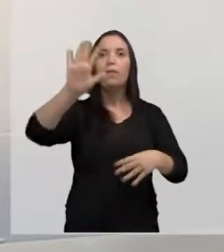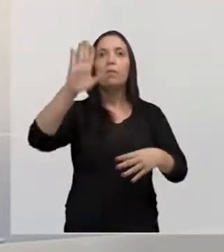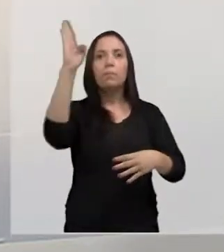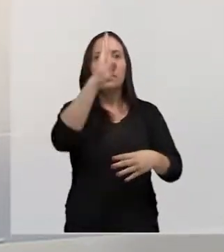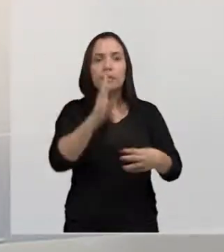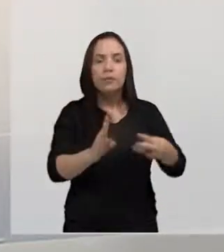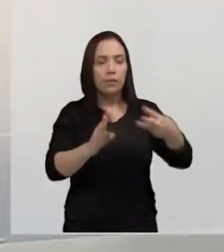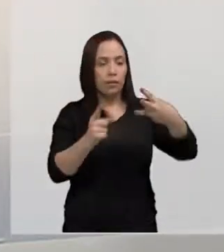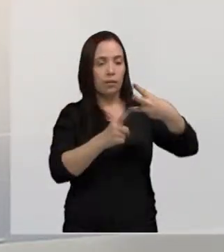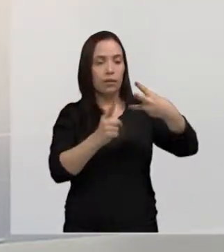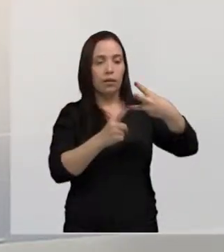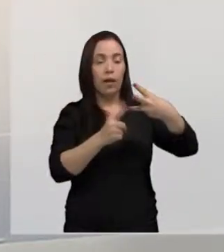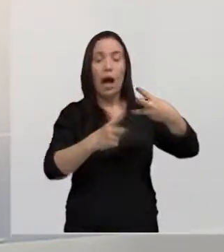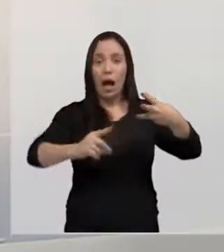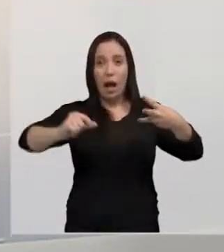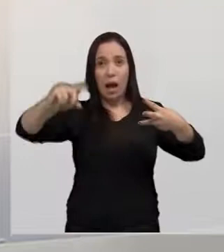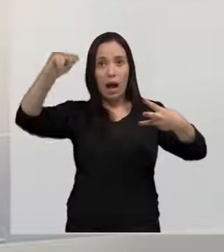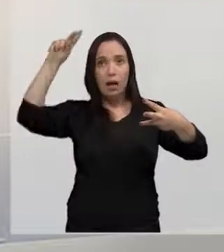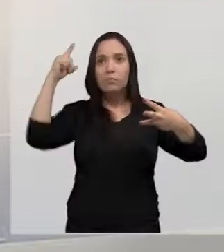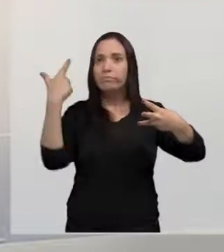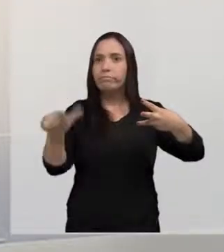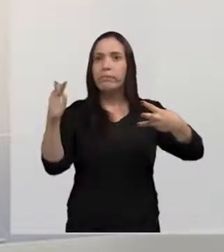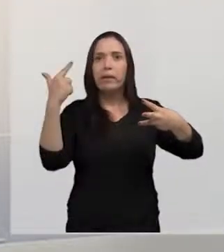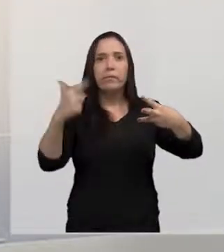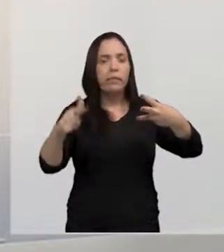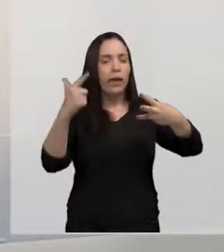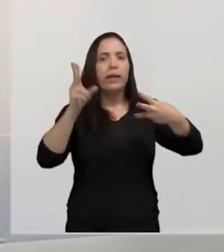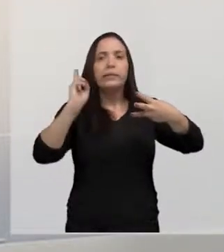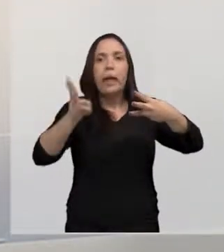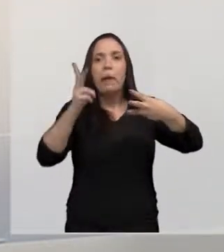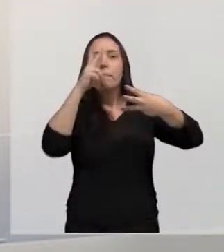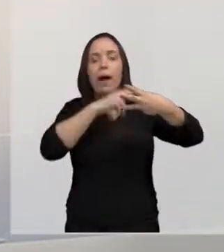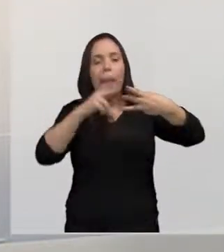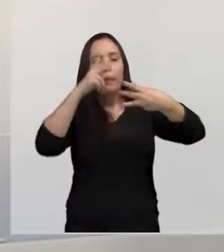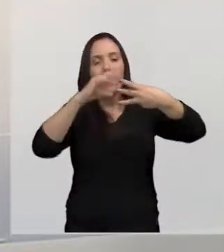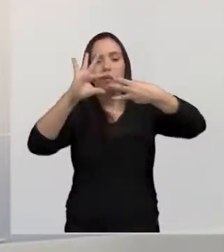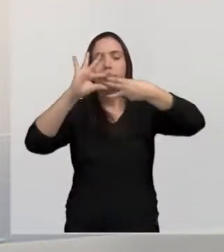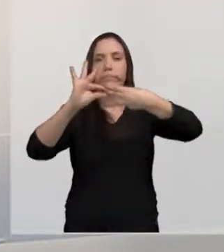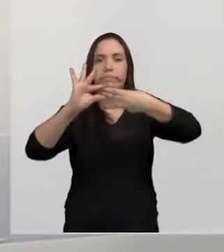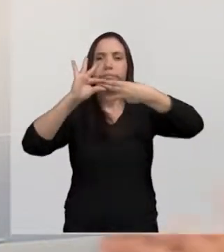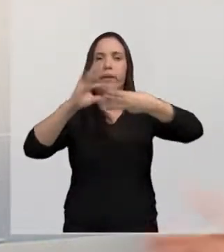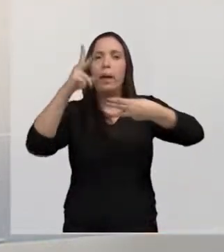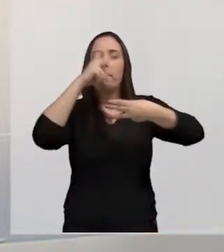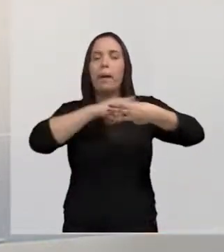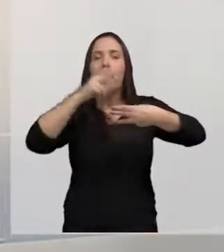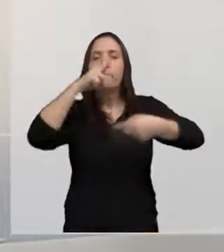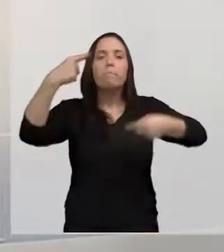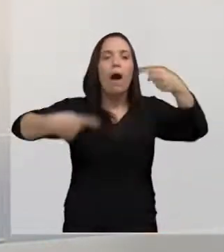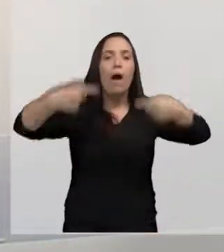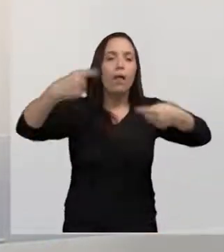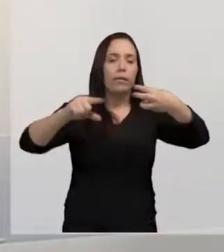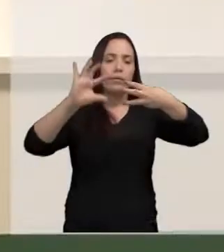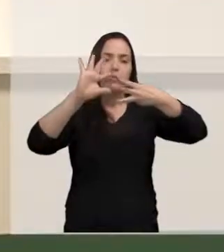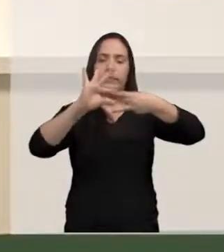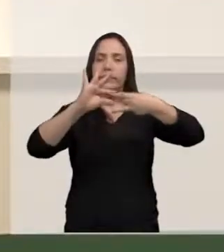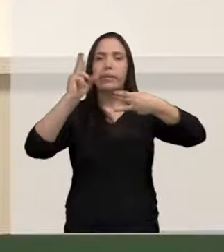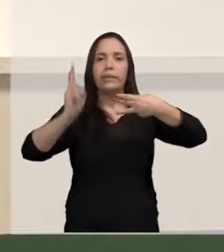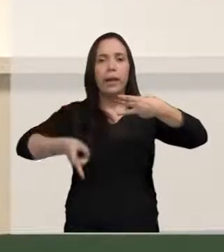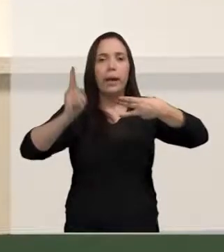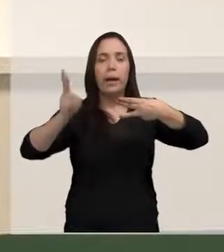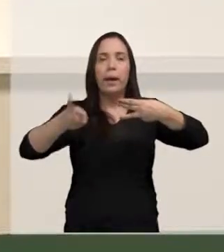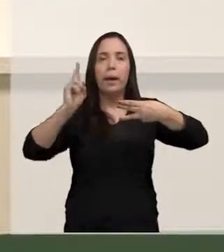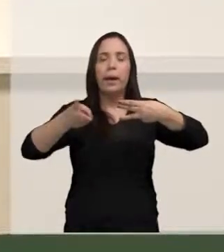Algo que antigamente nunca conseguiu se firmar na política. Inimaginável. Por exemplo, a Marina, de 88 para cá só